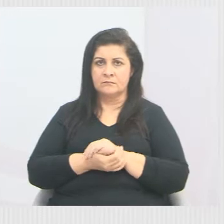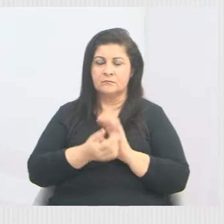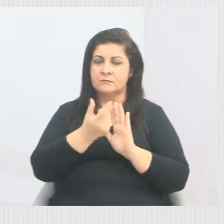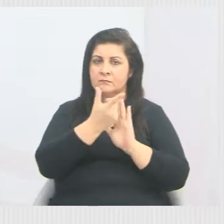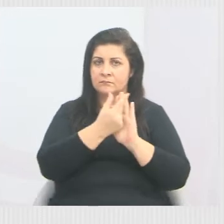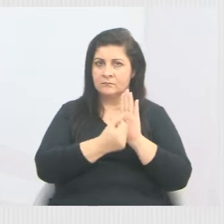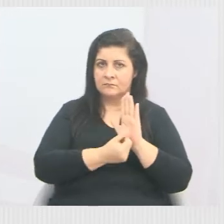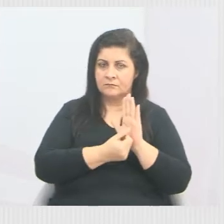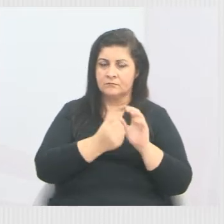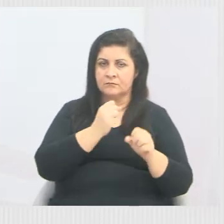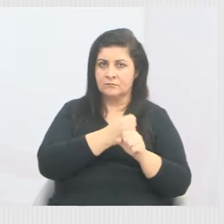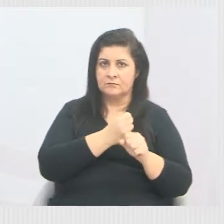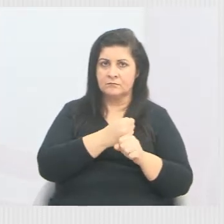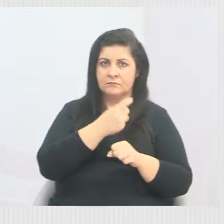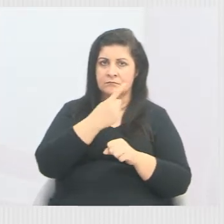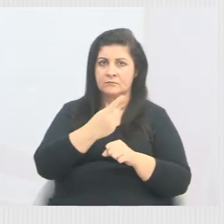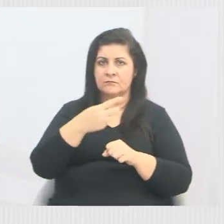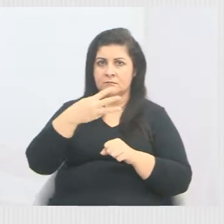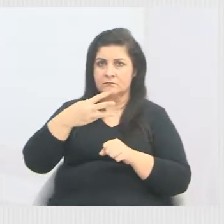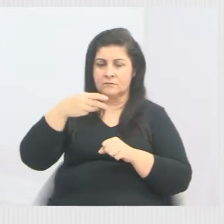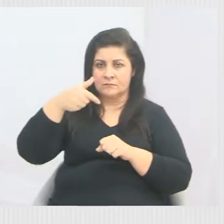orçamentária anual,